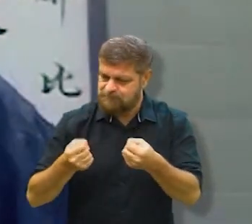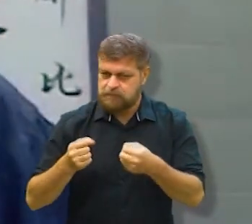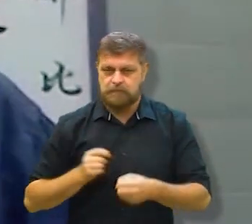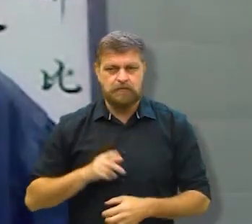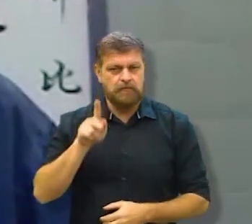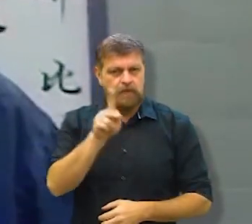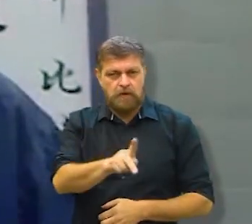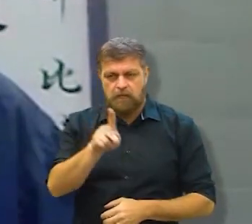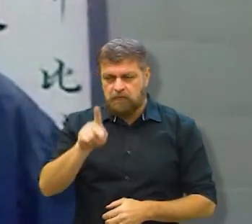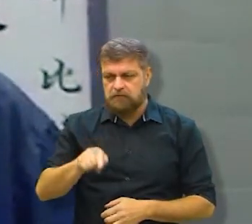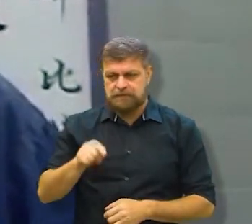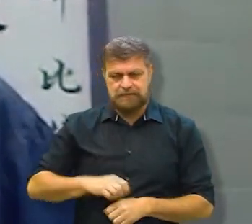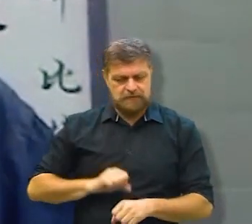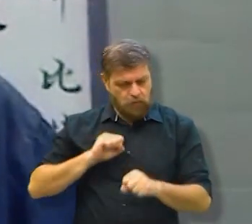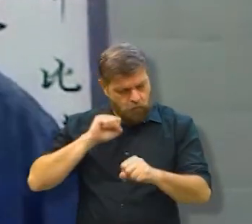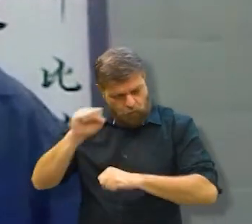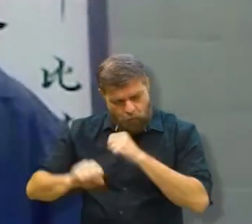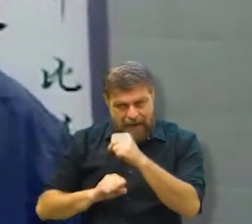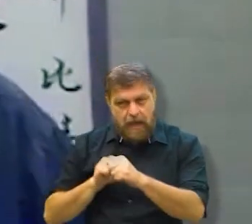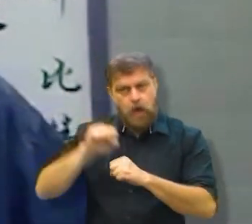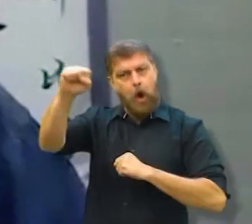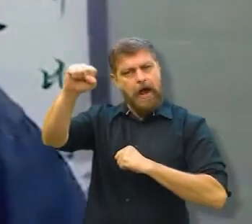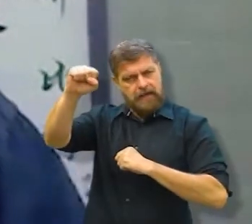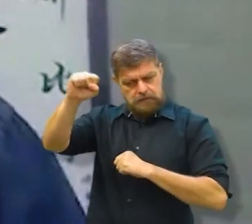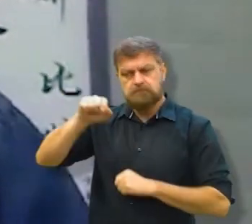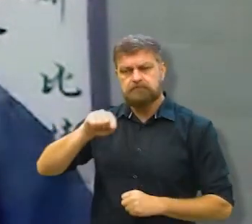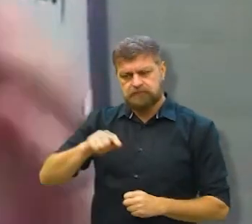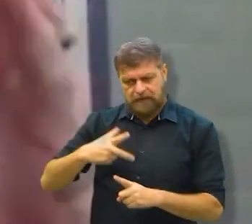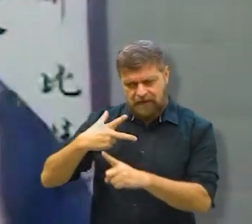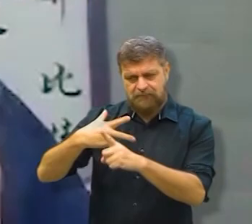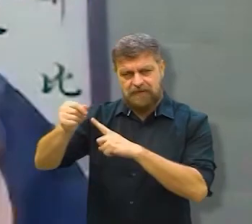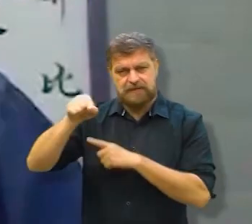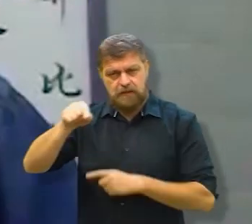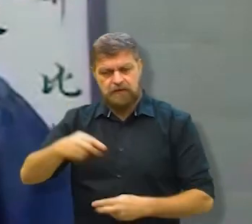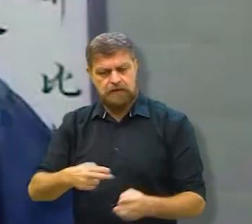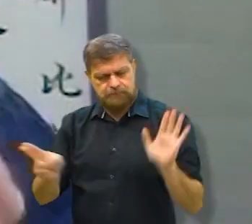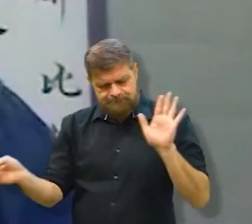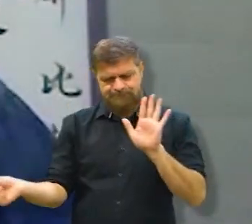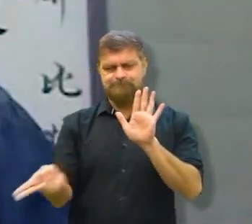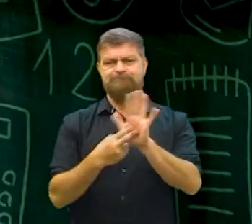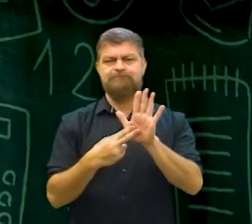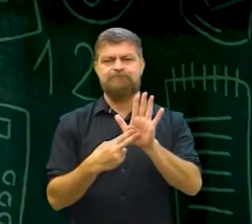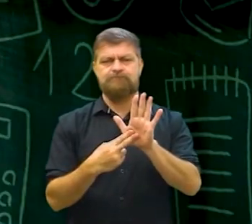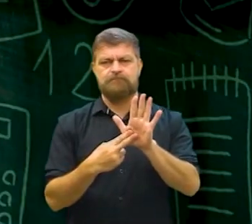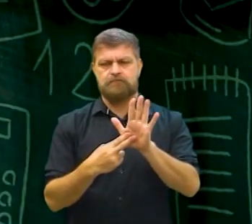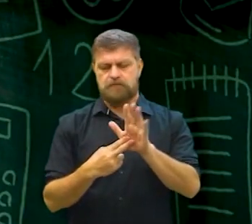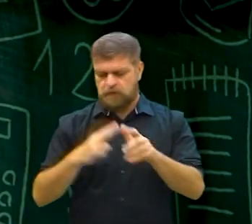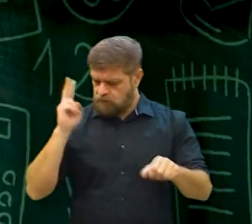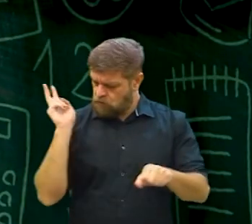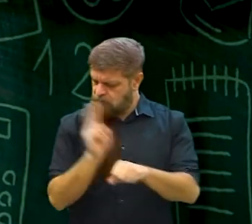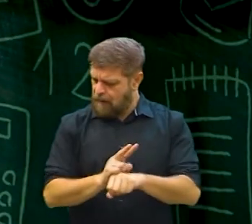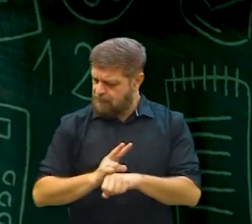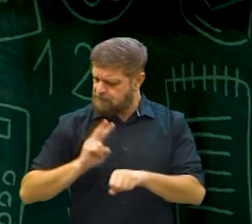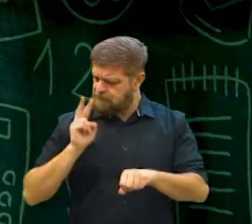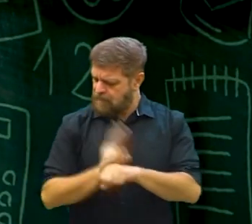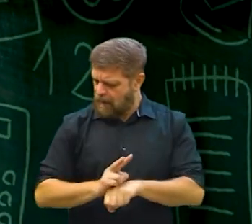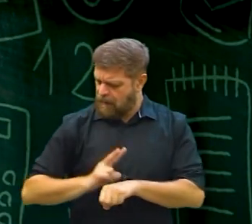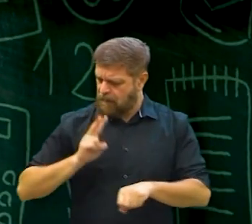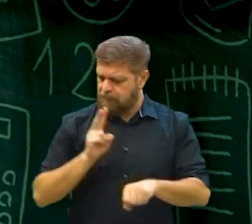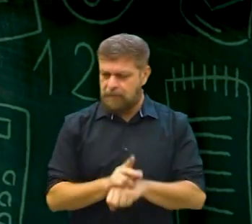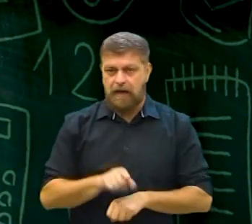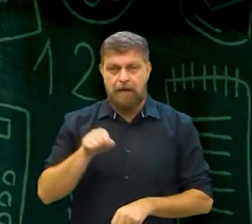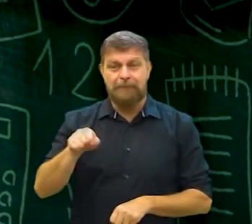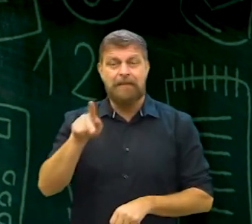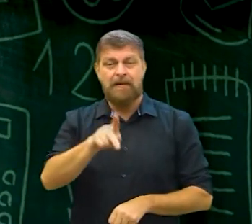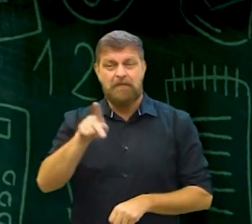conta. Para mim, os professores são sempre heróis nesse processo todo, porque eles assumiram isso e tomaram conta disso, mas eles